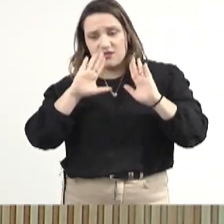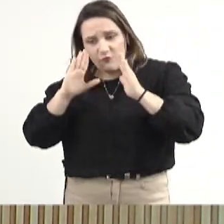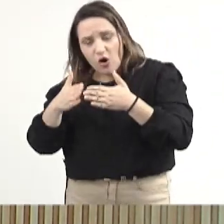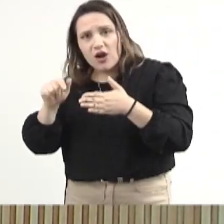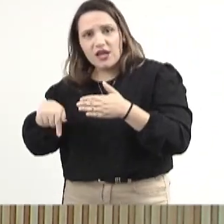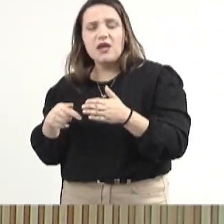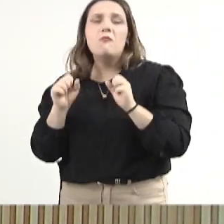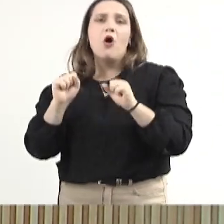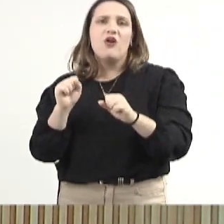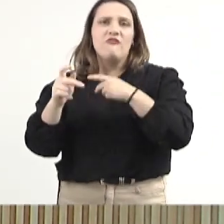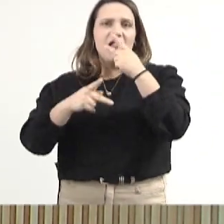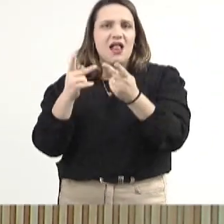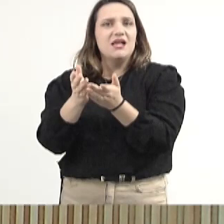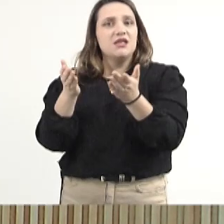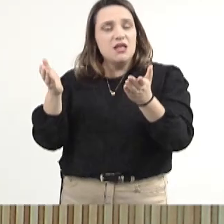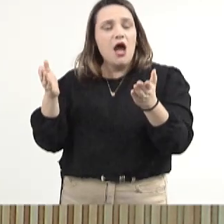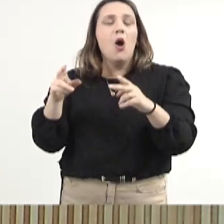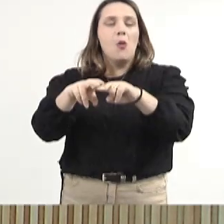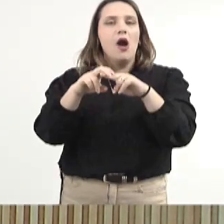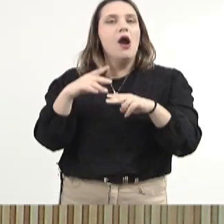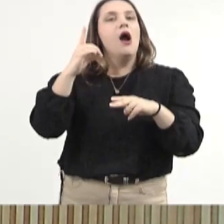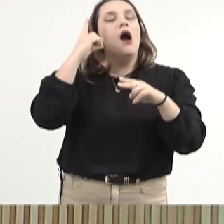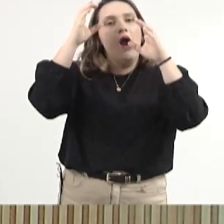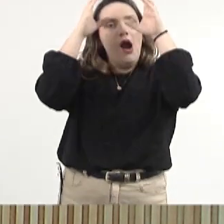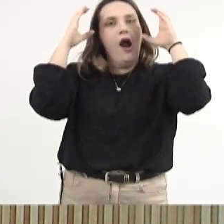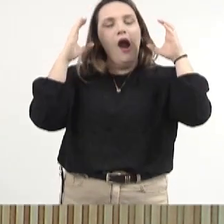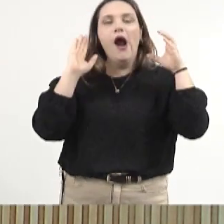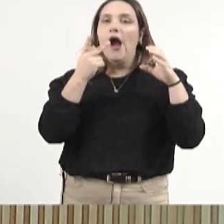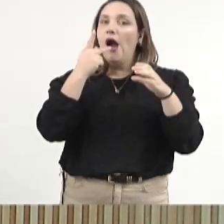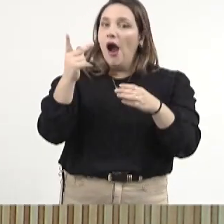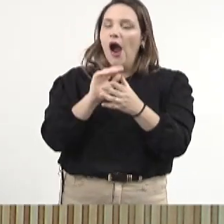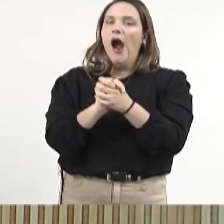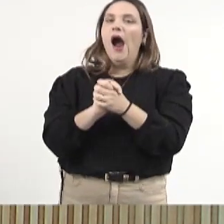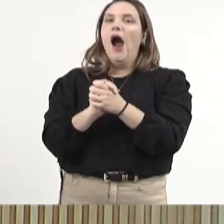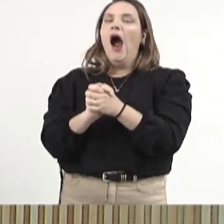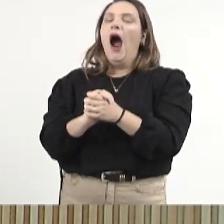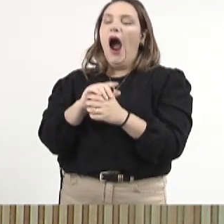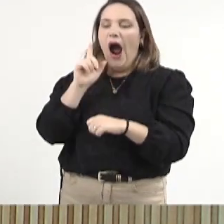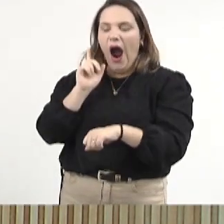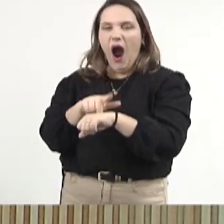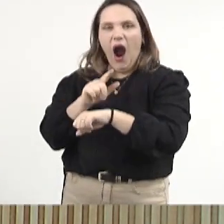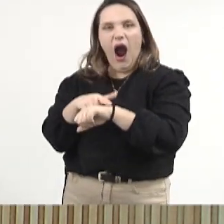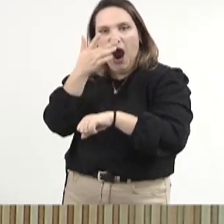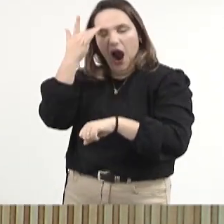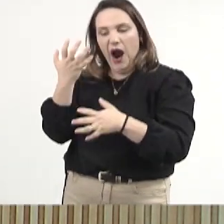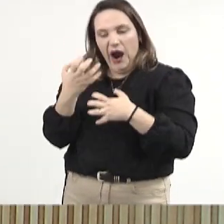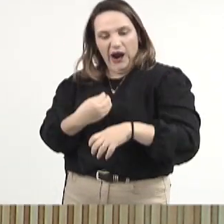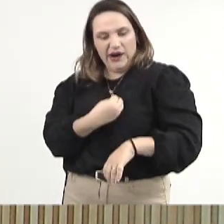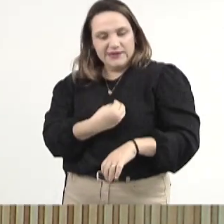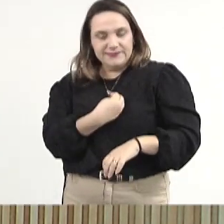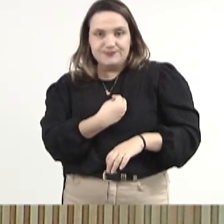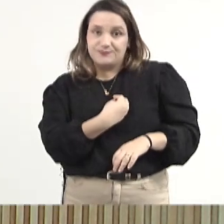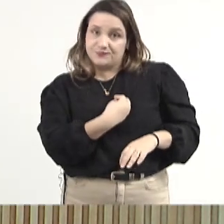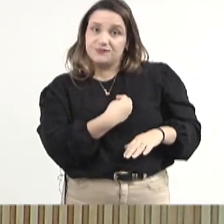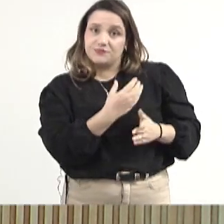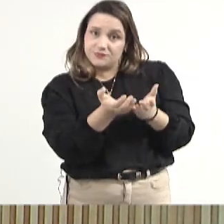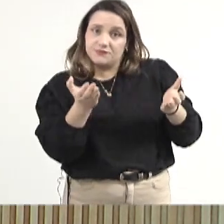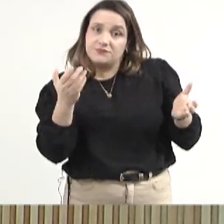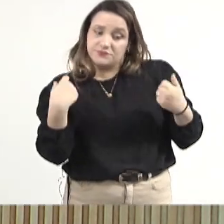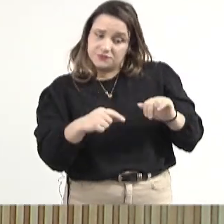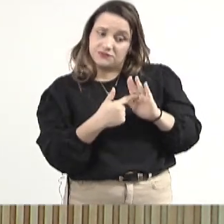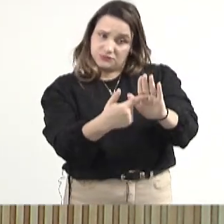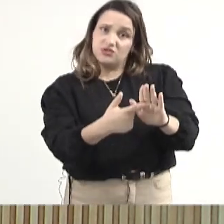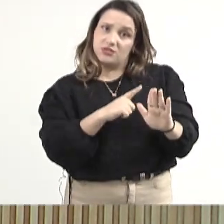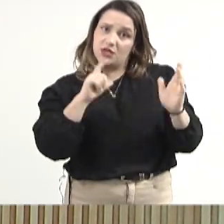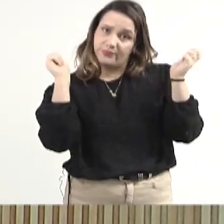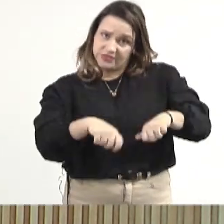deputado, inclusive até a explicação do deputado Caravina, né, essa antecipação da habilitação como o primeiro ponto de uma licitação, para que uma empresa que se